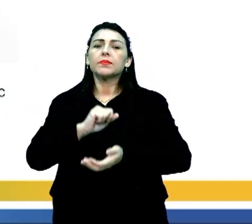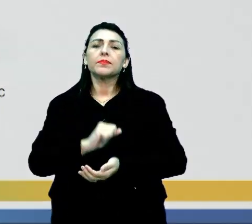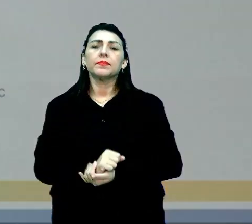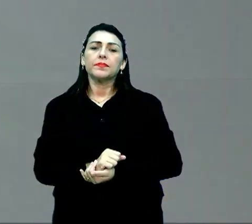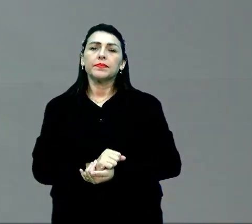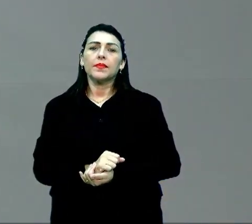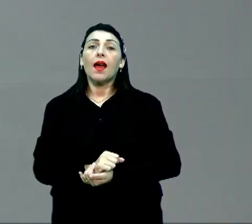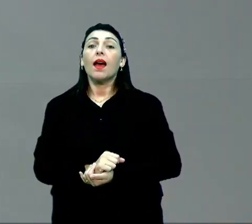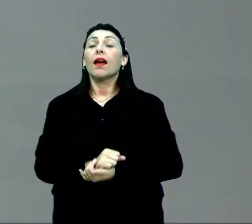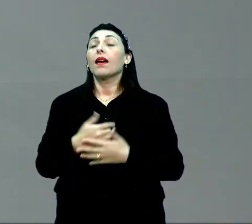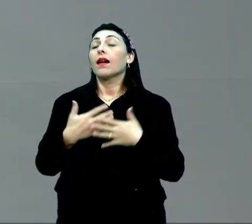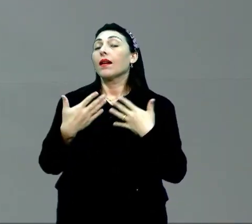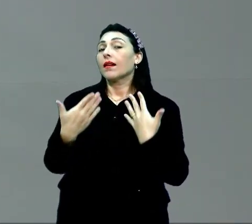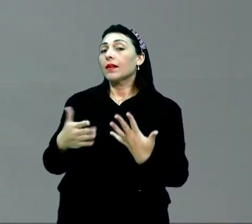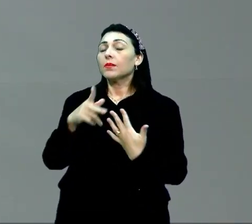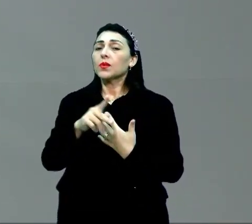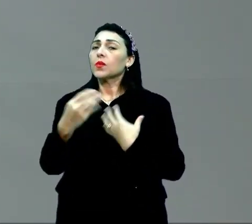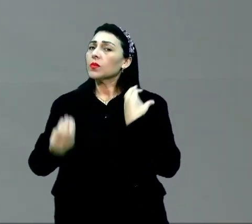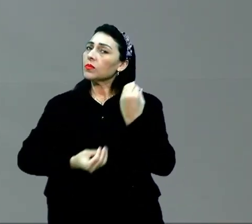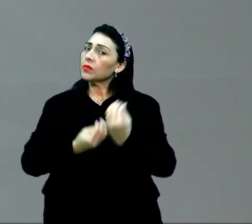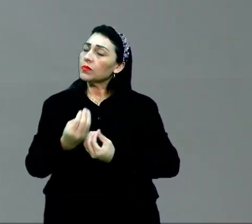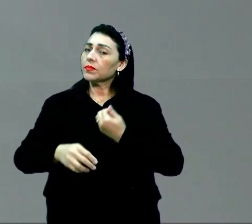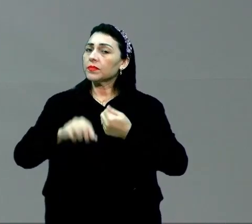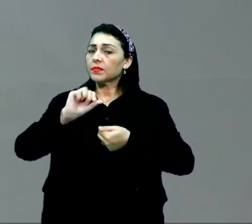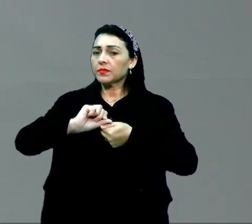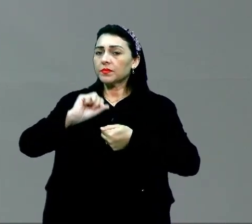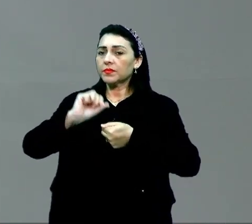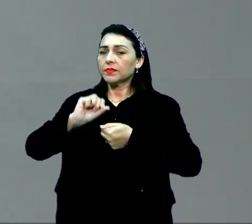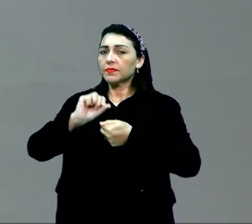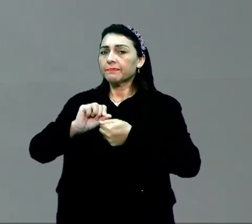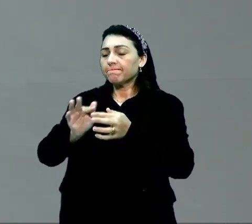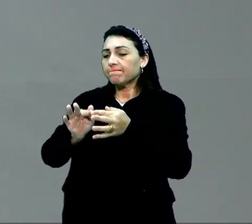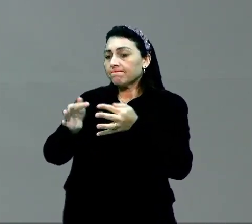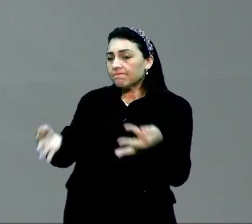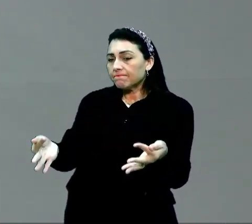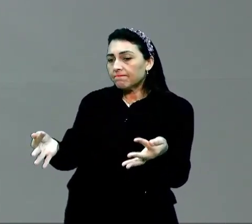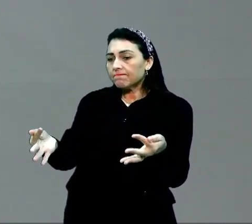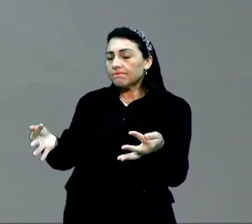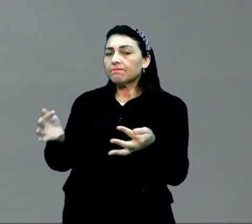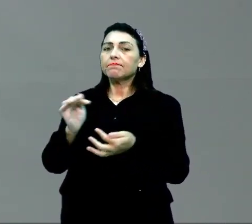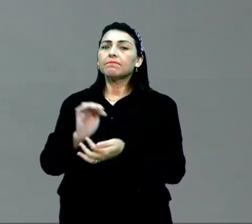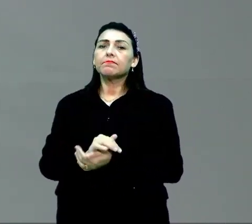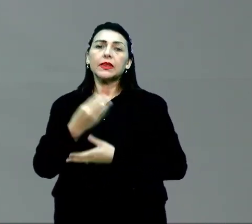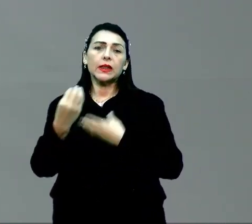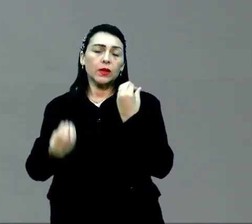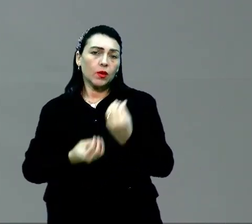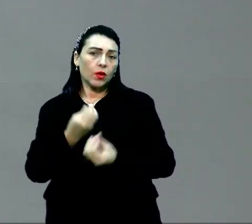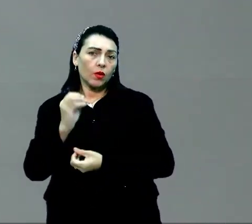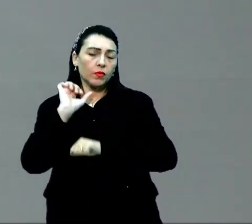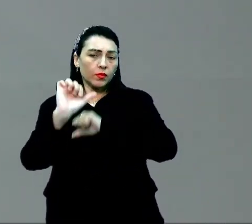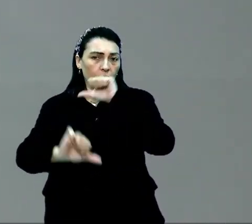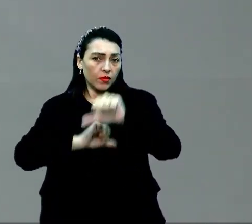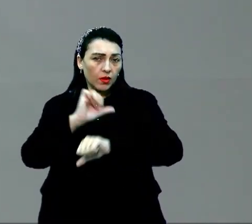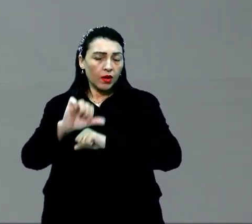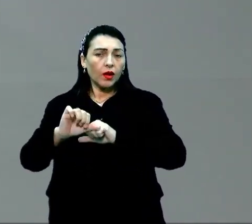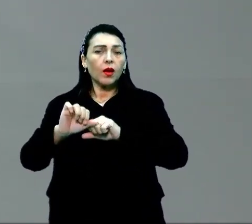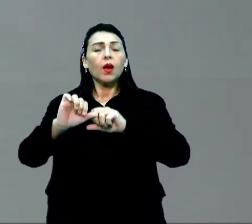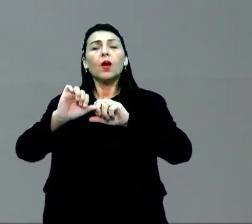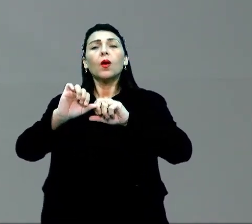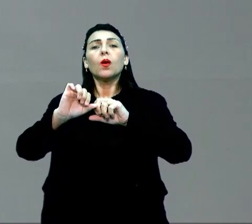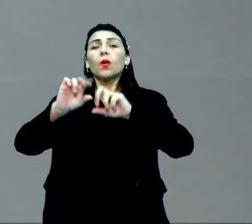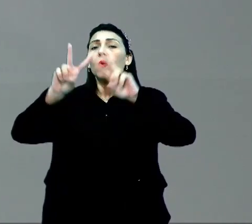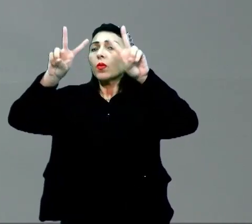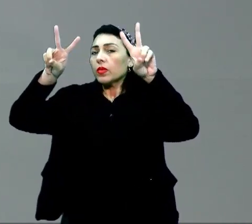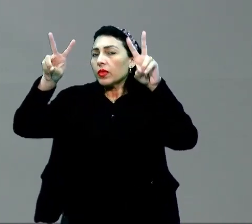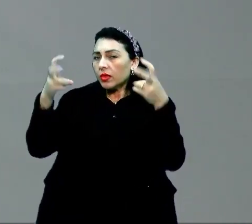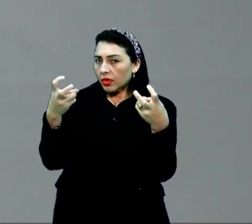pergunta. Ai, professora, como é que eu faço isso? É a coisa mais simples, né, gente? Como é que você transforma o seu tema, que ele já vem